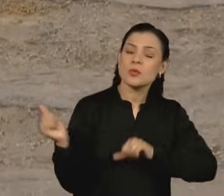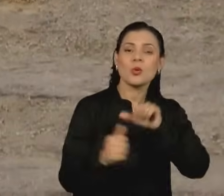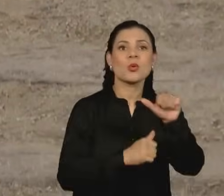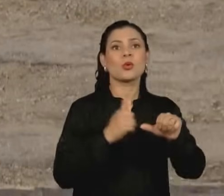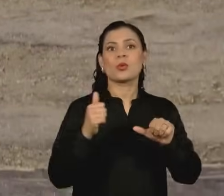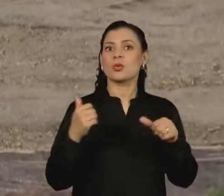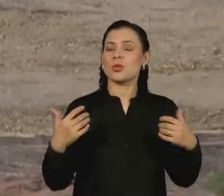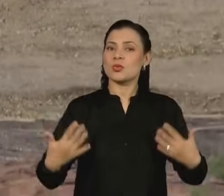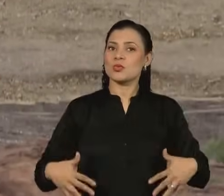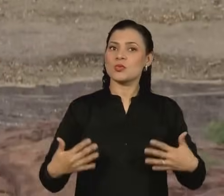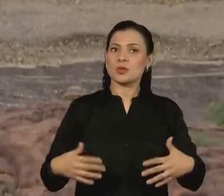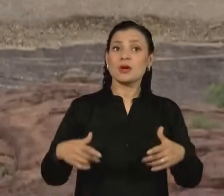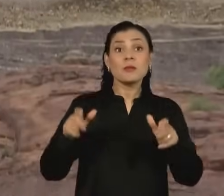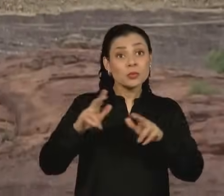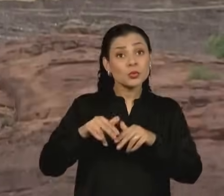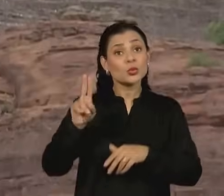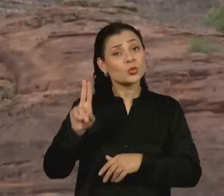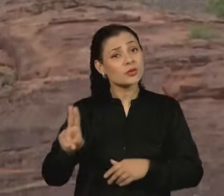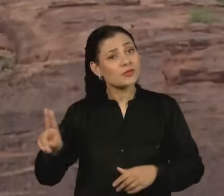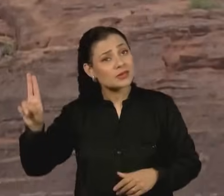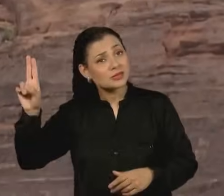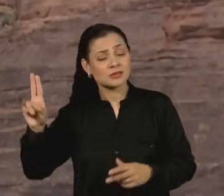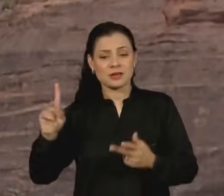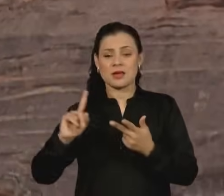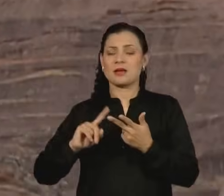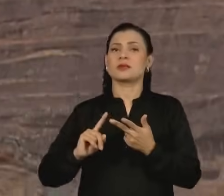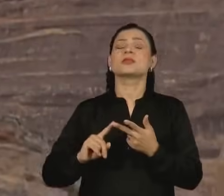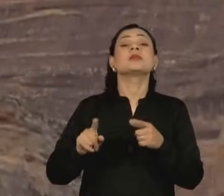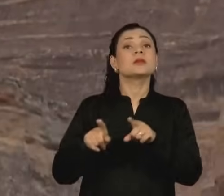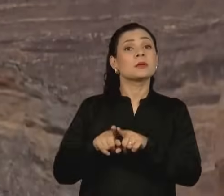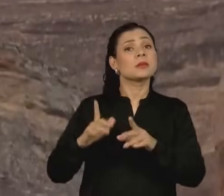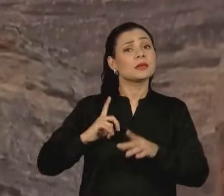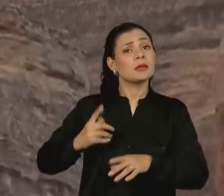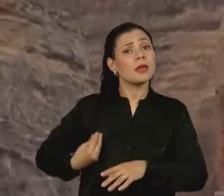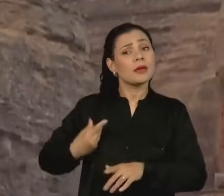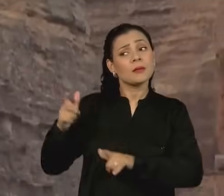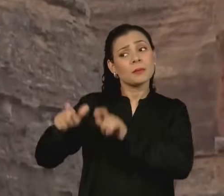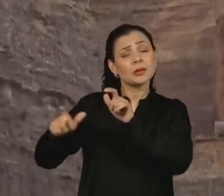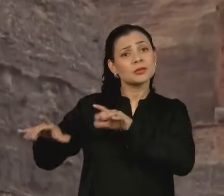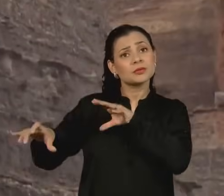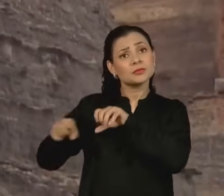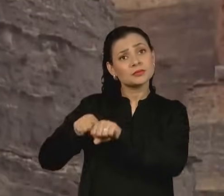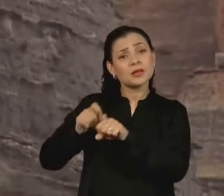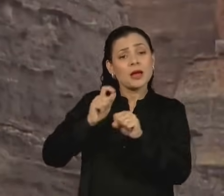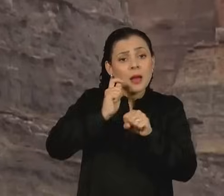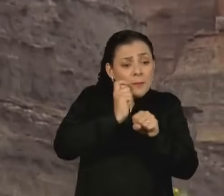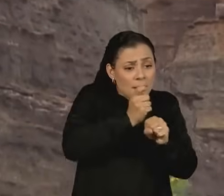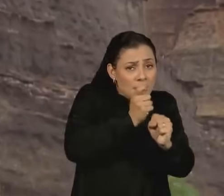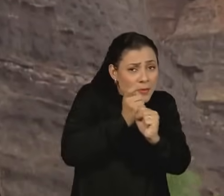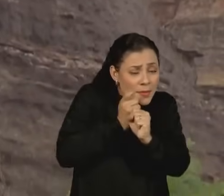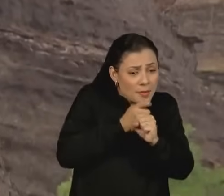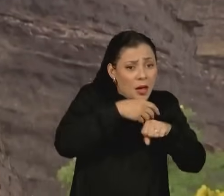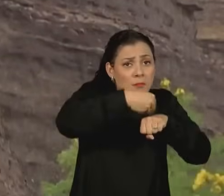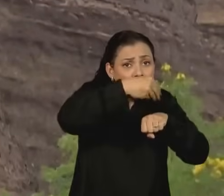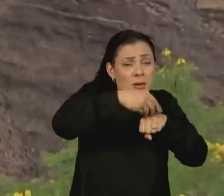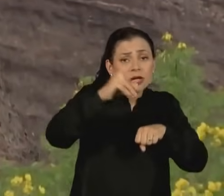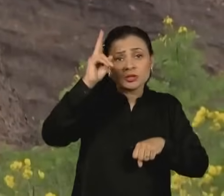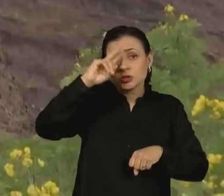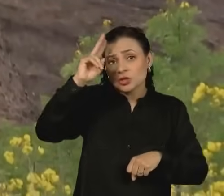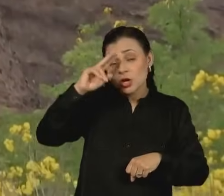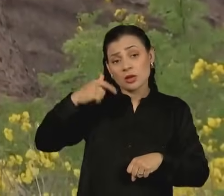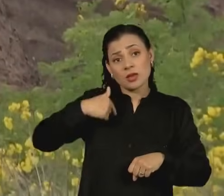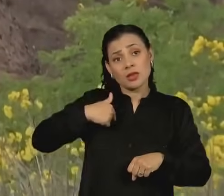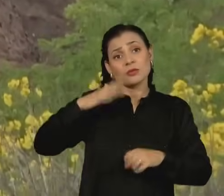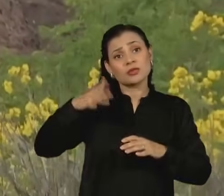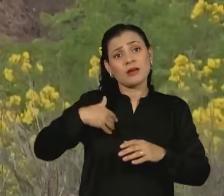região, vindo universidades, entendeu? Hoje em dia já tem pessoas já formadas em arqueologia, em história. Eu mesmo tenho